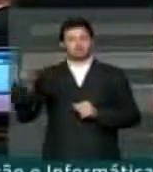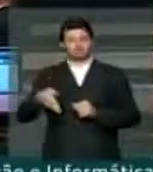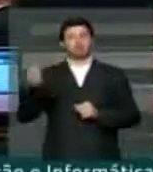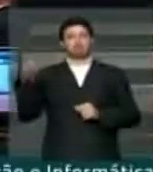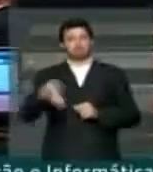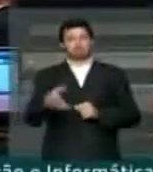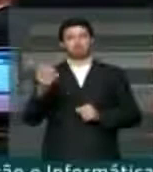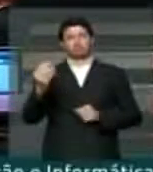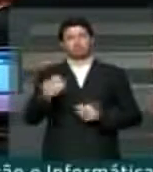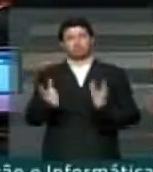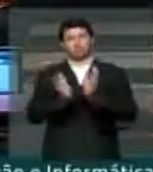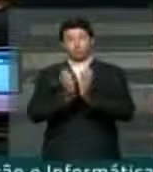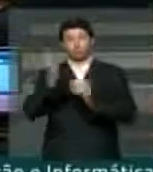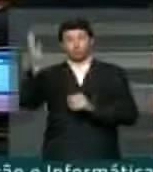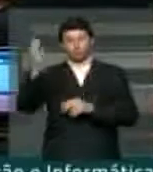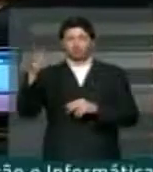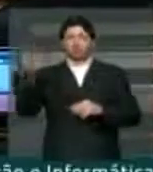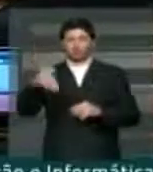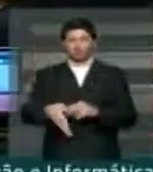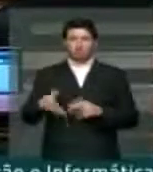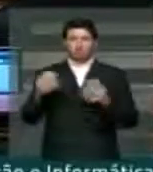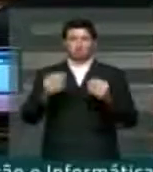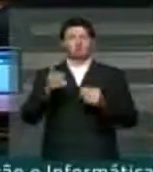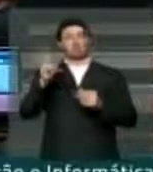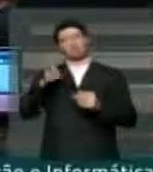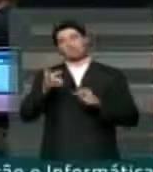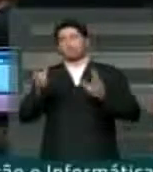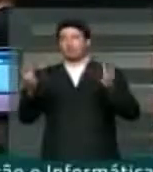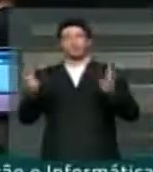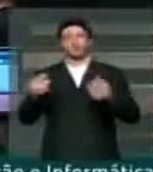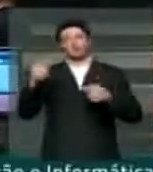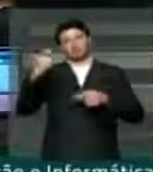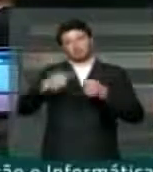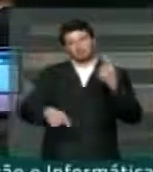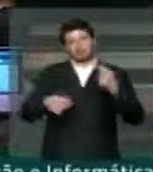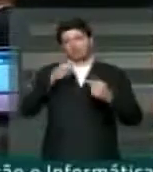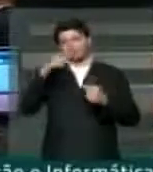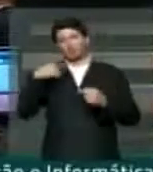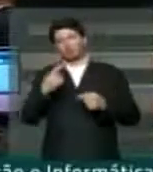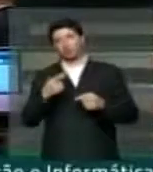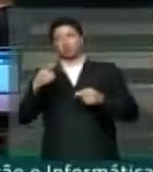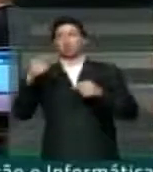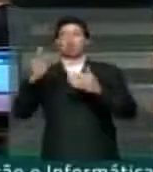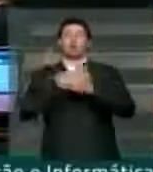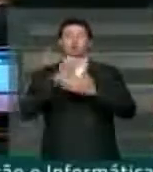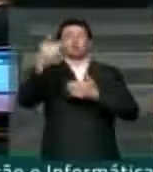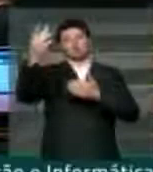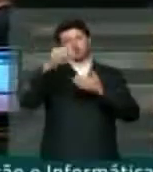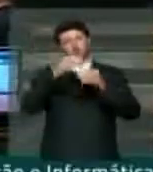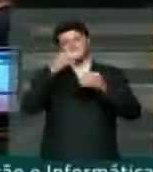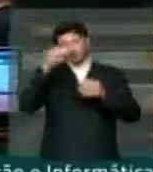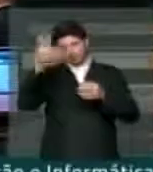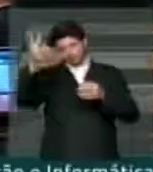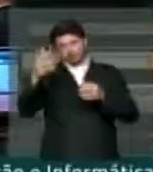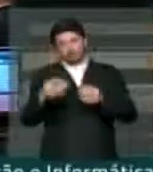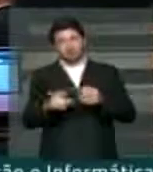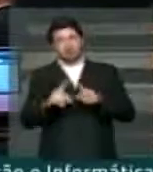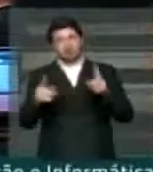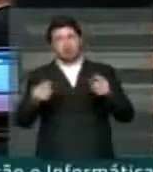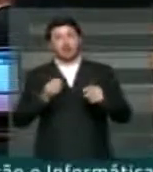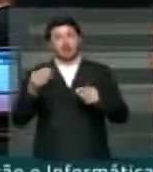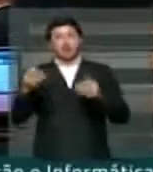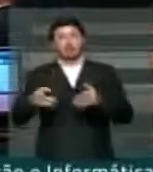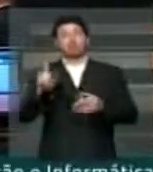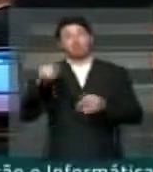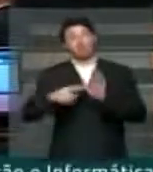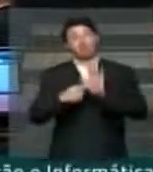presente, seu grupo tem sido muito presente, mesmo discordando de nós e nós discordando em algumas coisas dos senhores, mas a